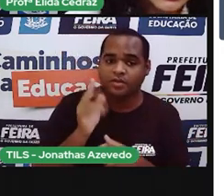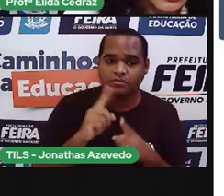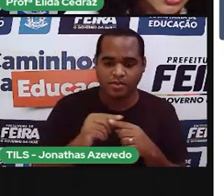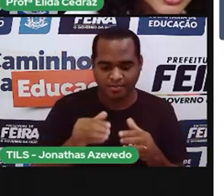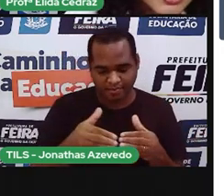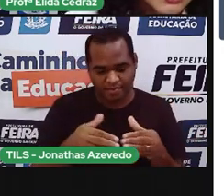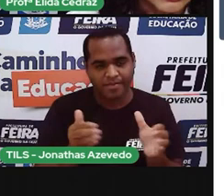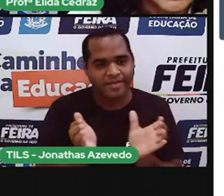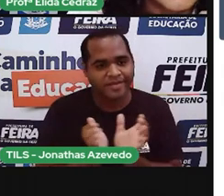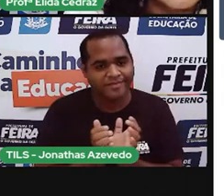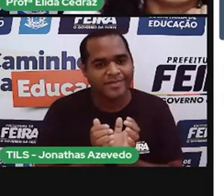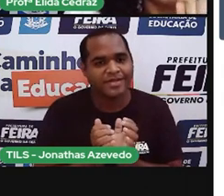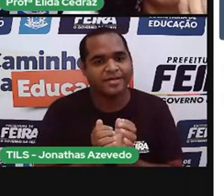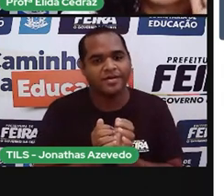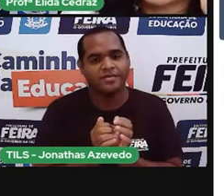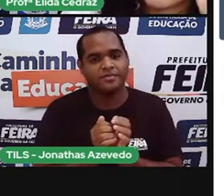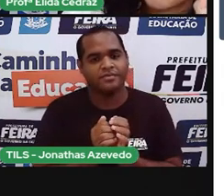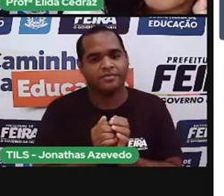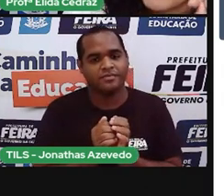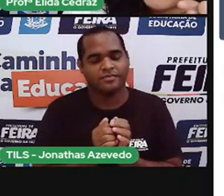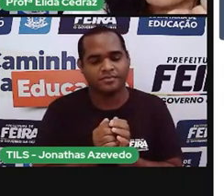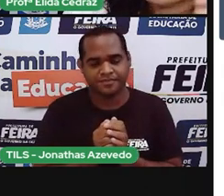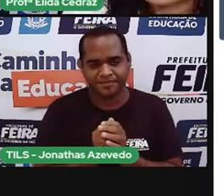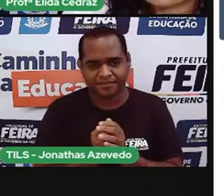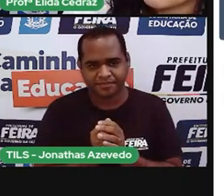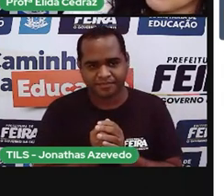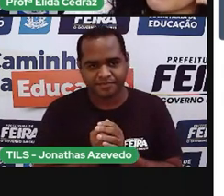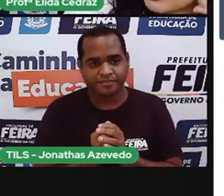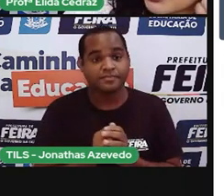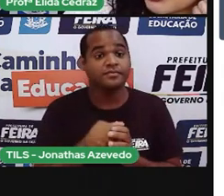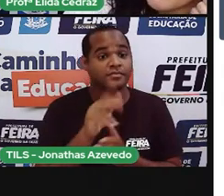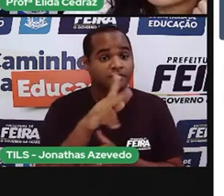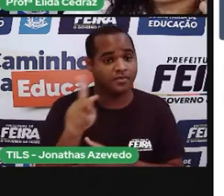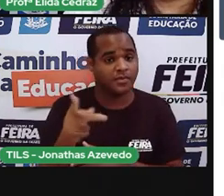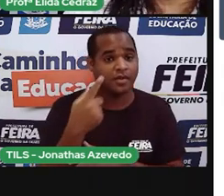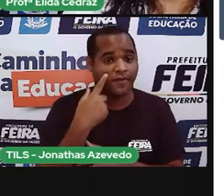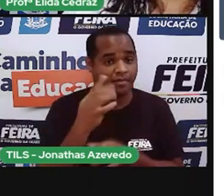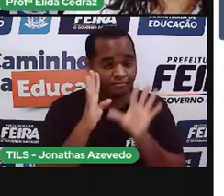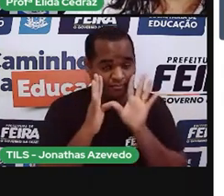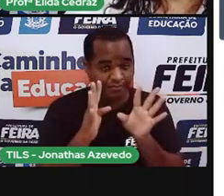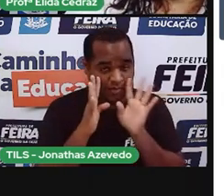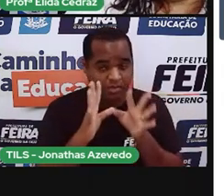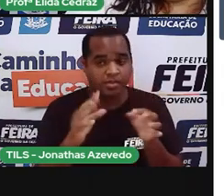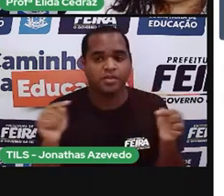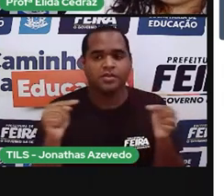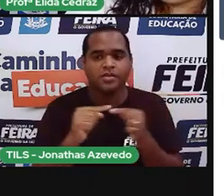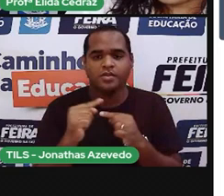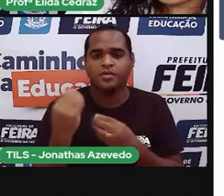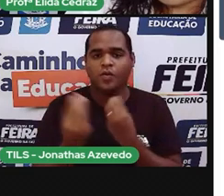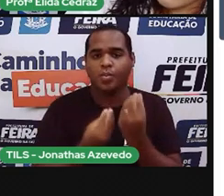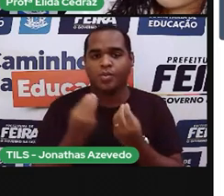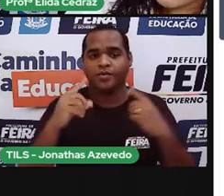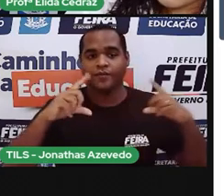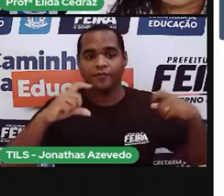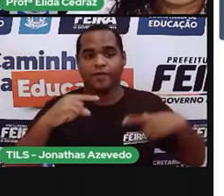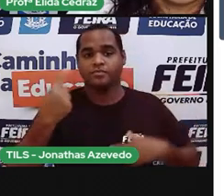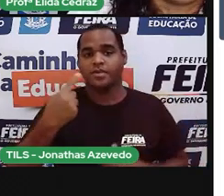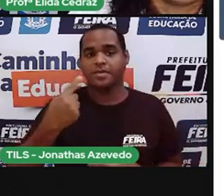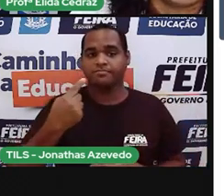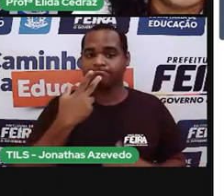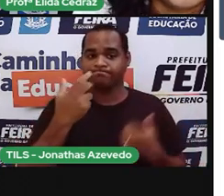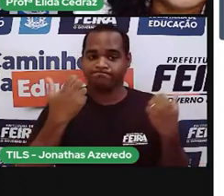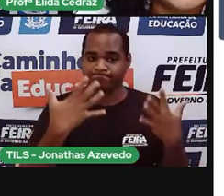bacia. Olha só, foi por isso que a Pró pediu para você prestar bastante atenção nas primeiras fotos das feiras